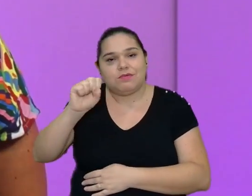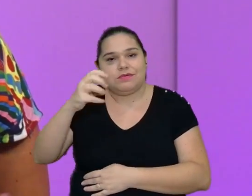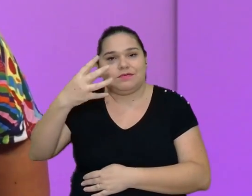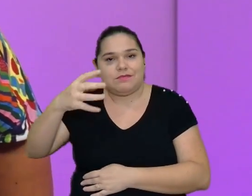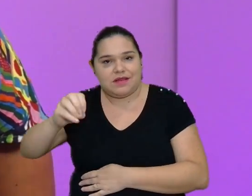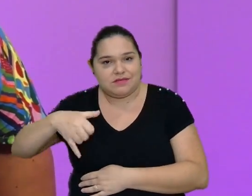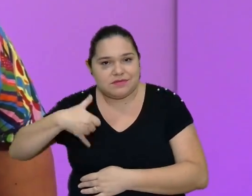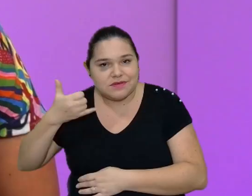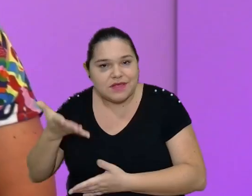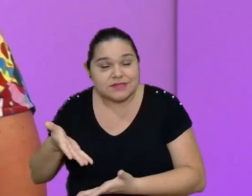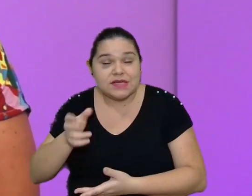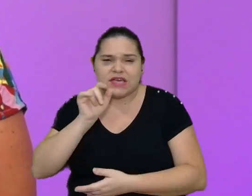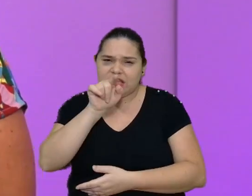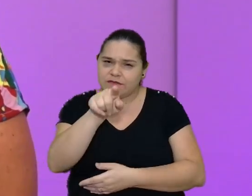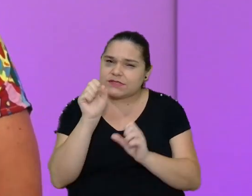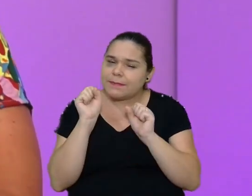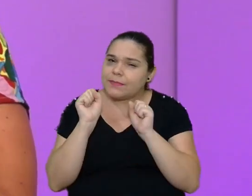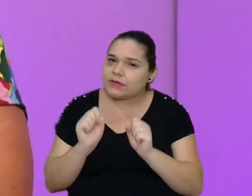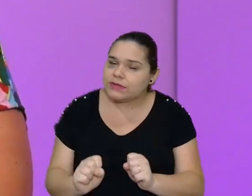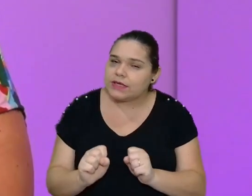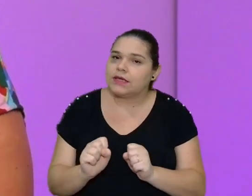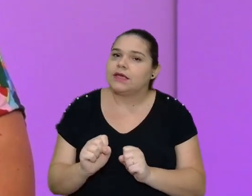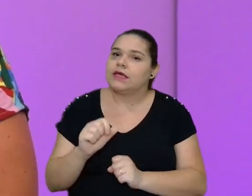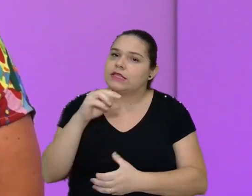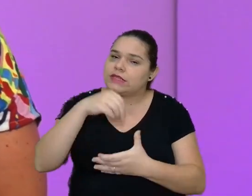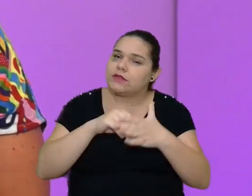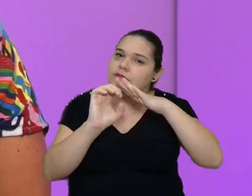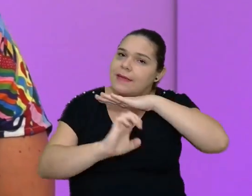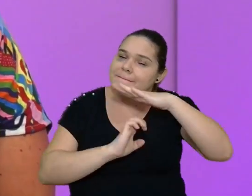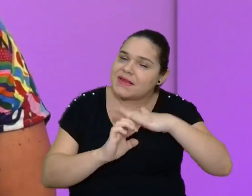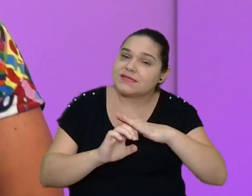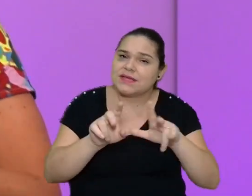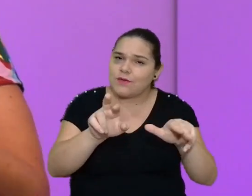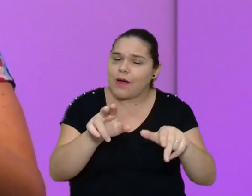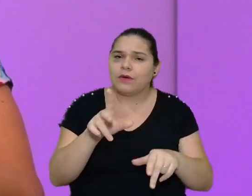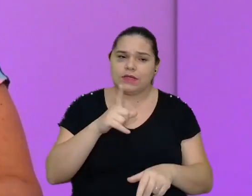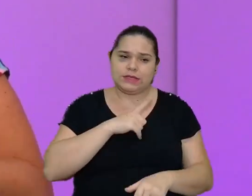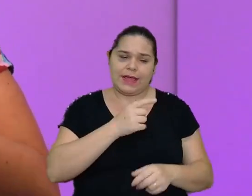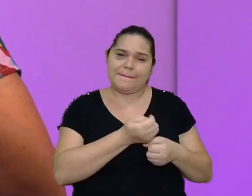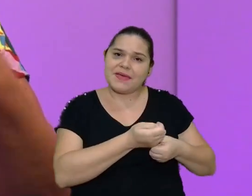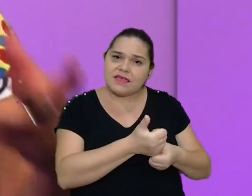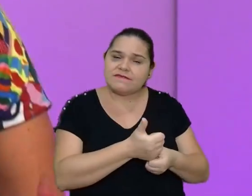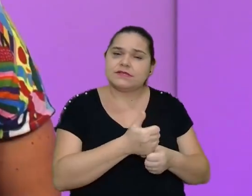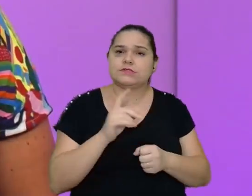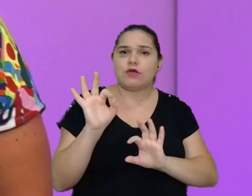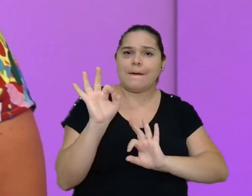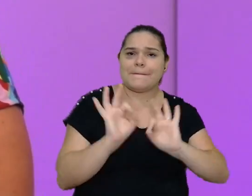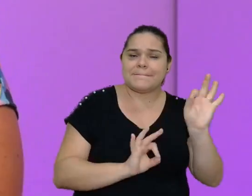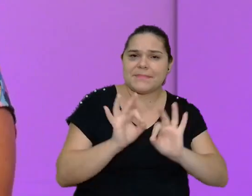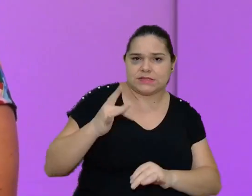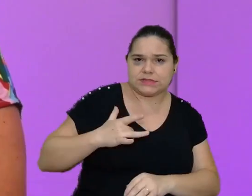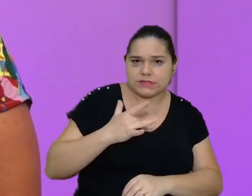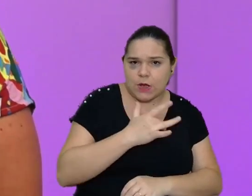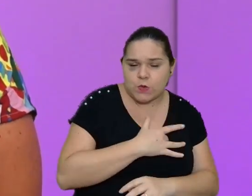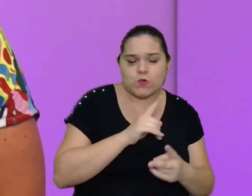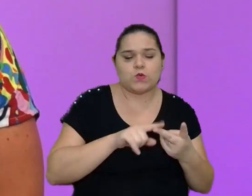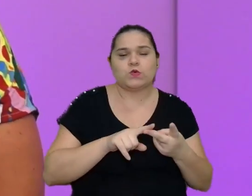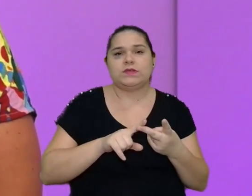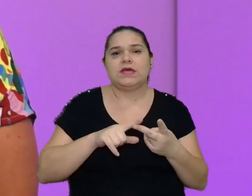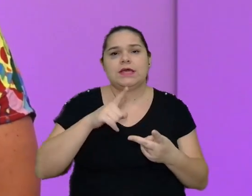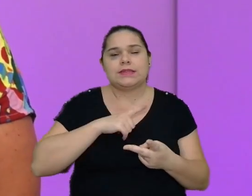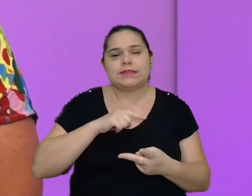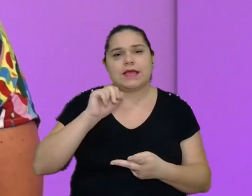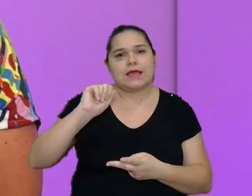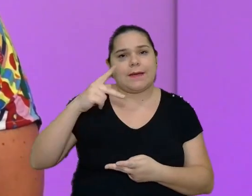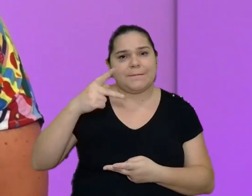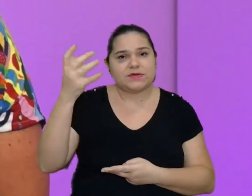empresa onde você trabalha, você ter um benefício como você tem um plano de saúde, como você tem uma previdência privada, você ter